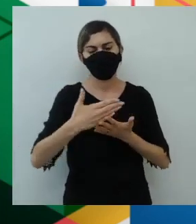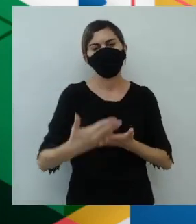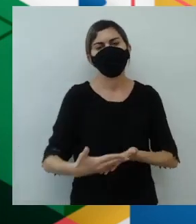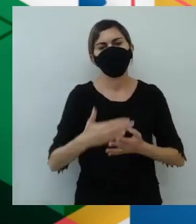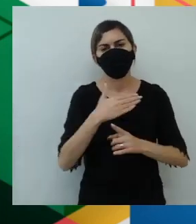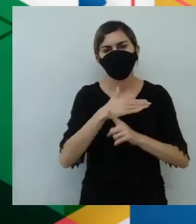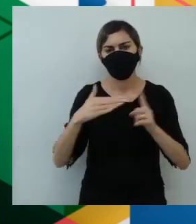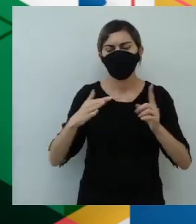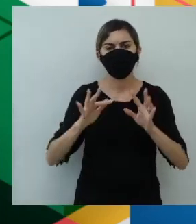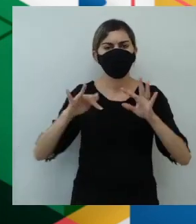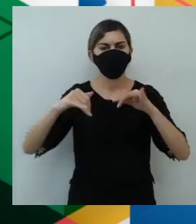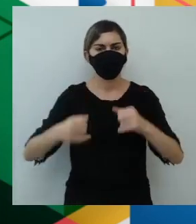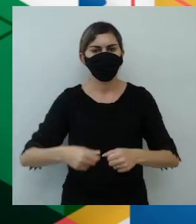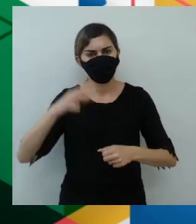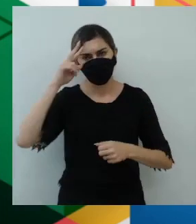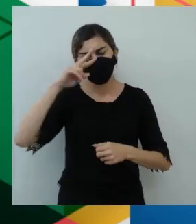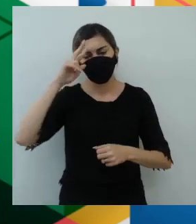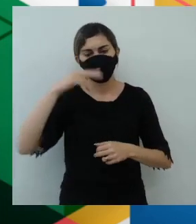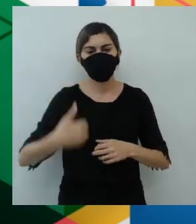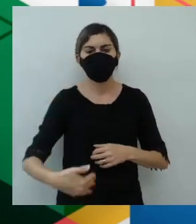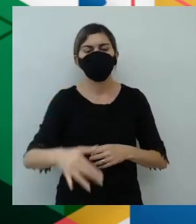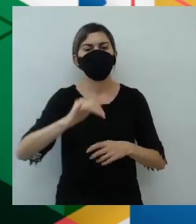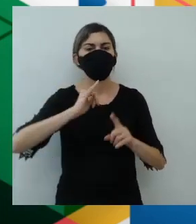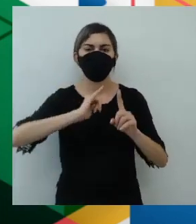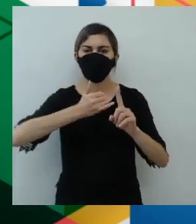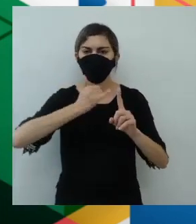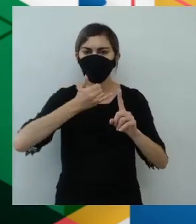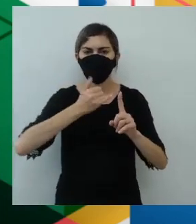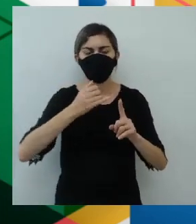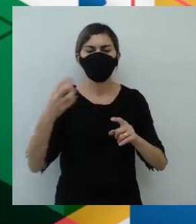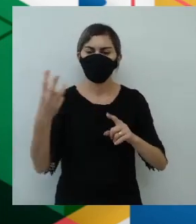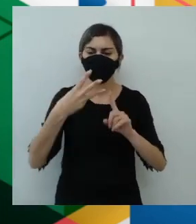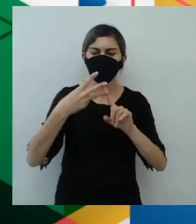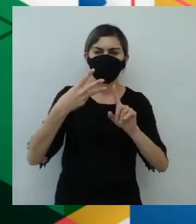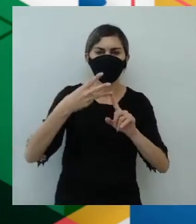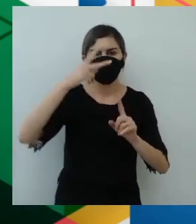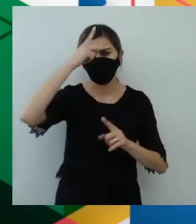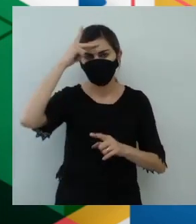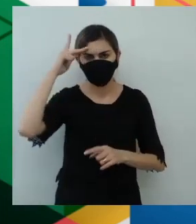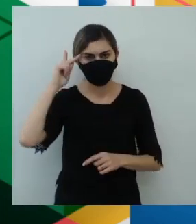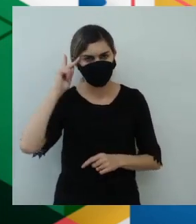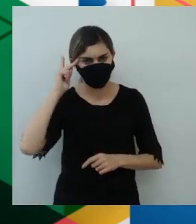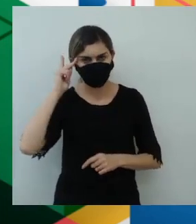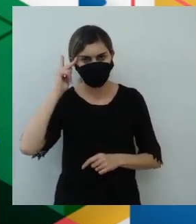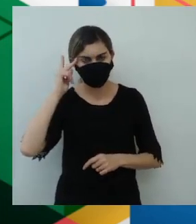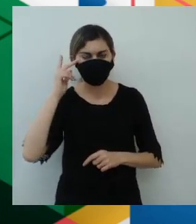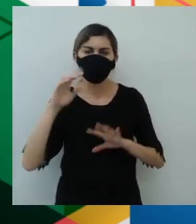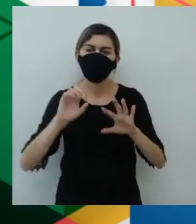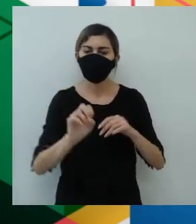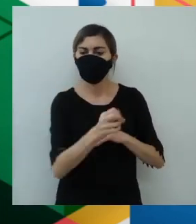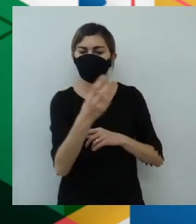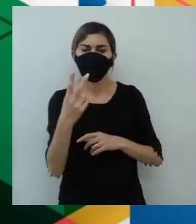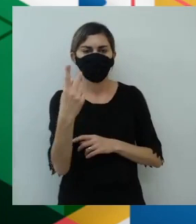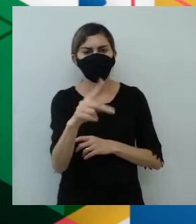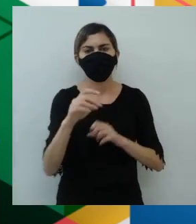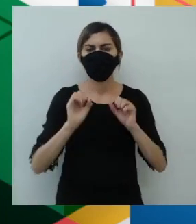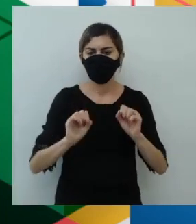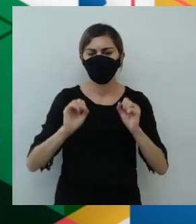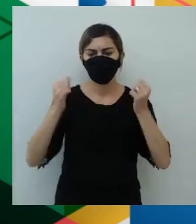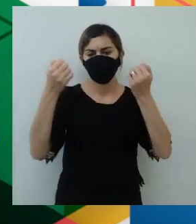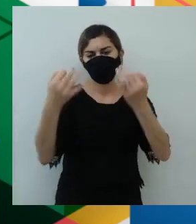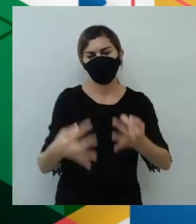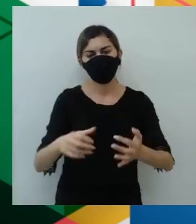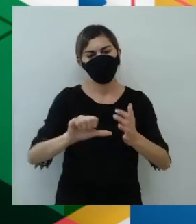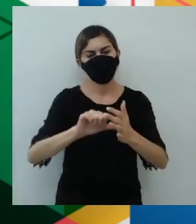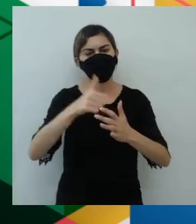meio e o fim da história e que vai contar para a gente em terceira pessoa. em terceira pessoa, ou ele pode narrar em